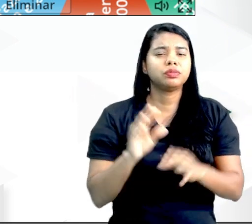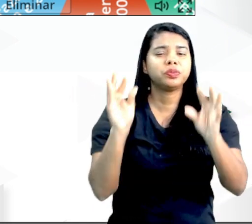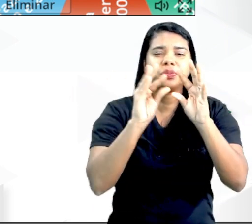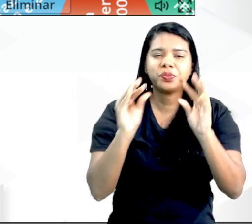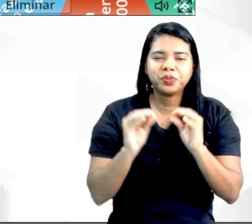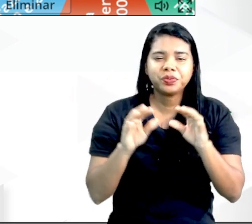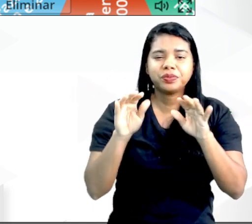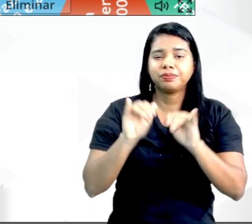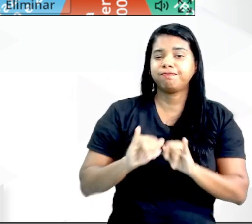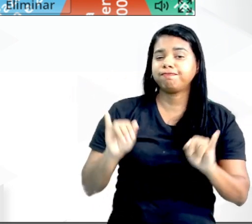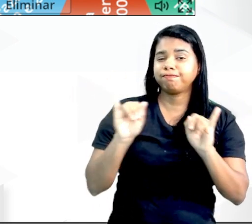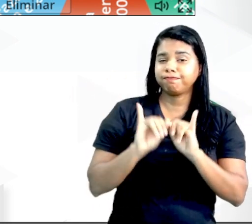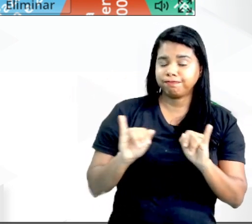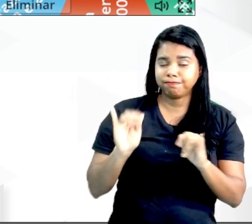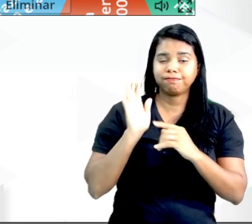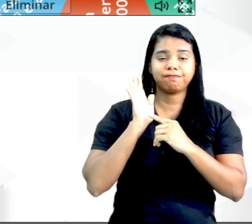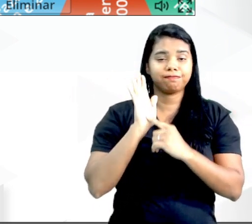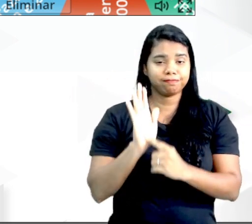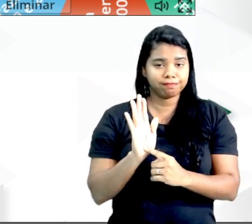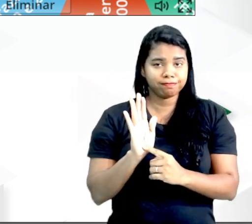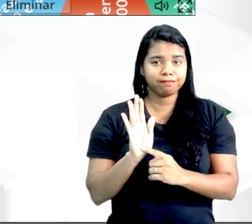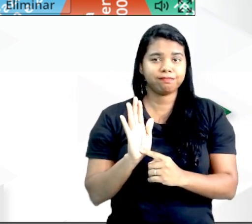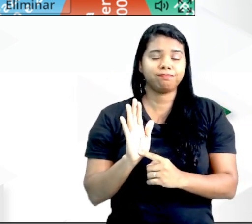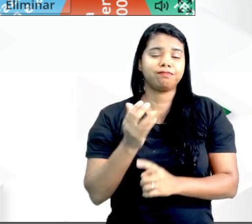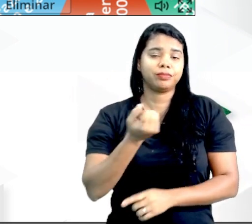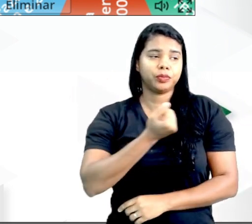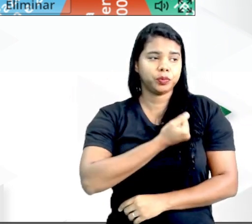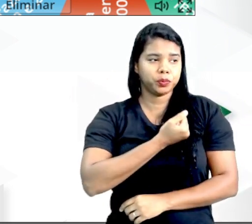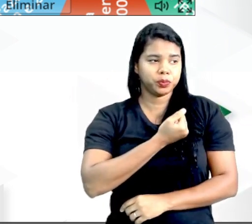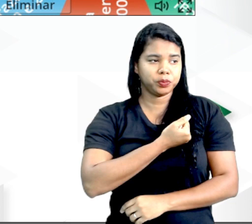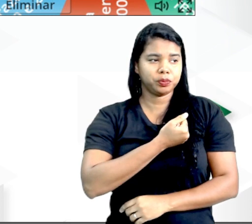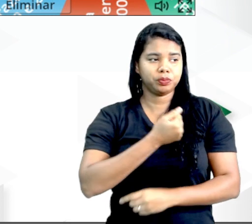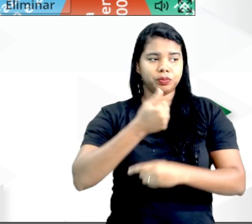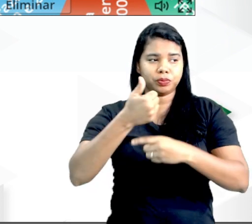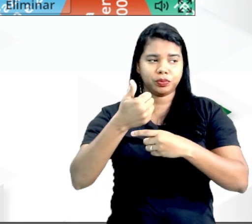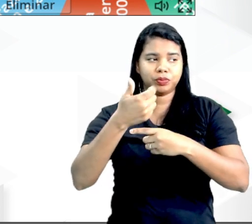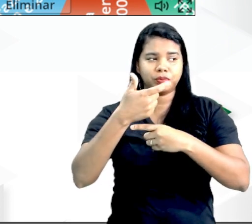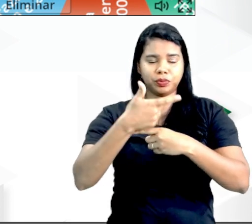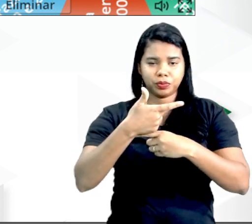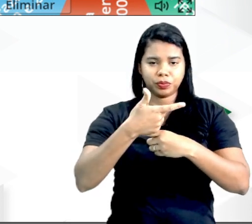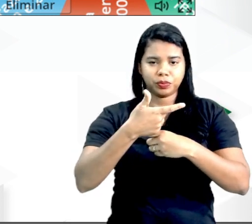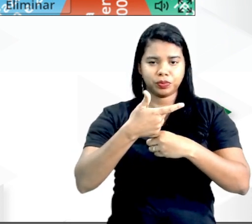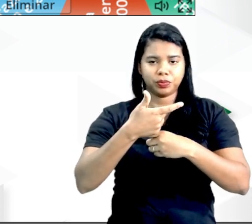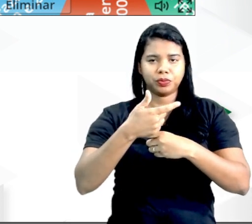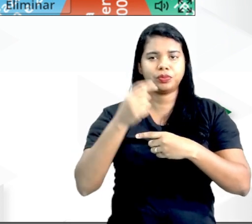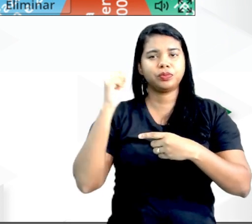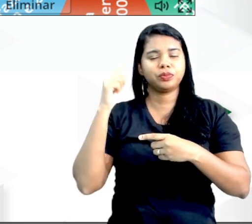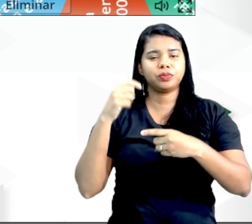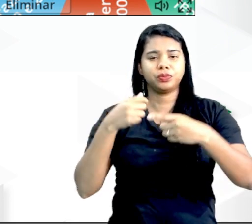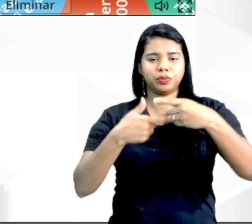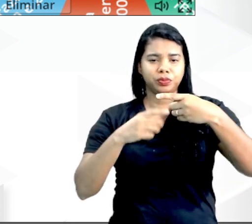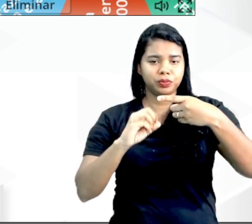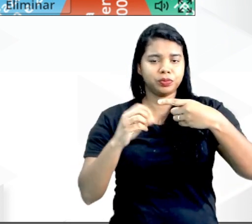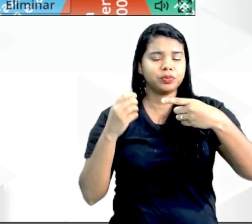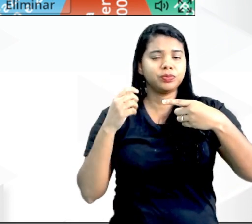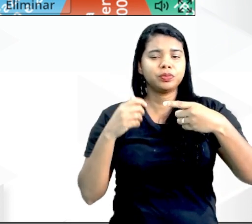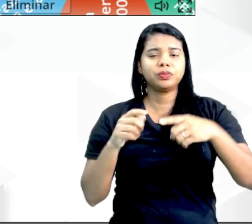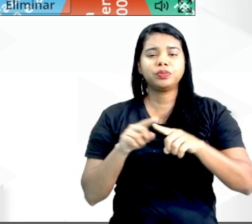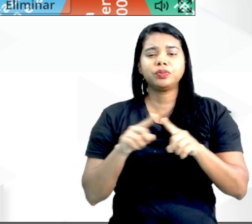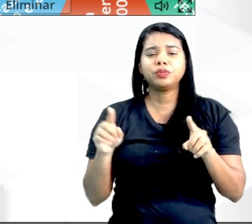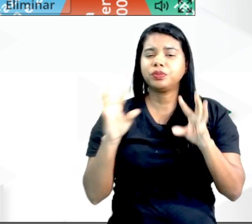simplificá-la de forma em que tanto o número de cima, o numerador, e o denominador não tenha mais condição de